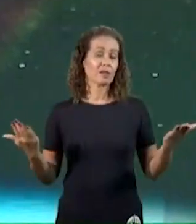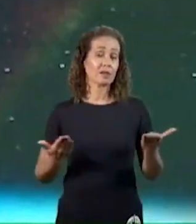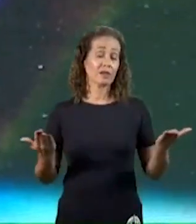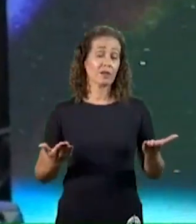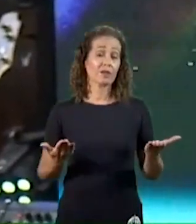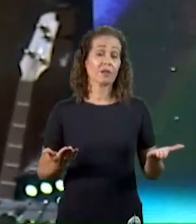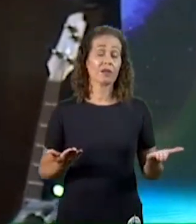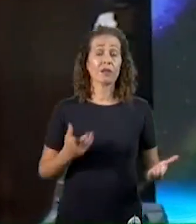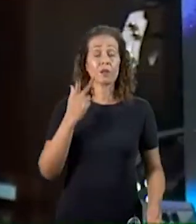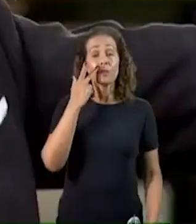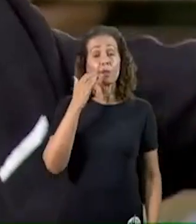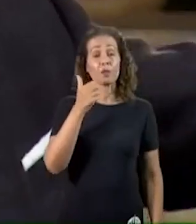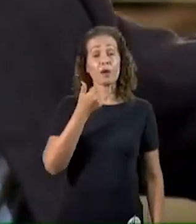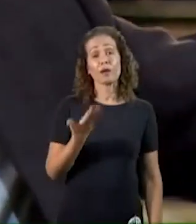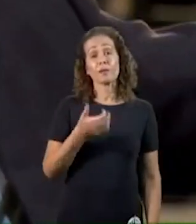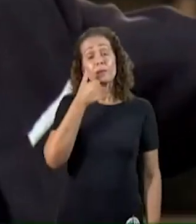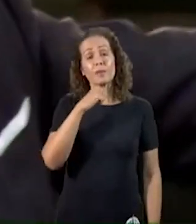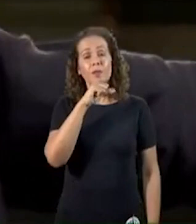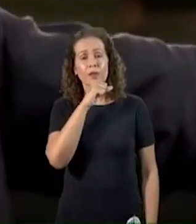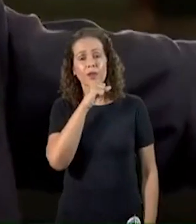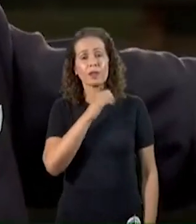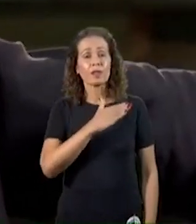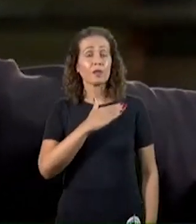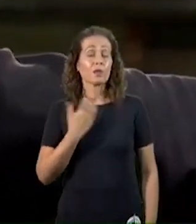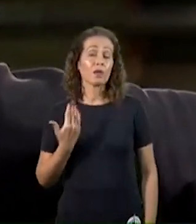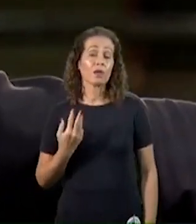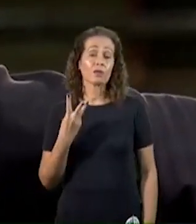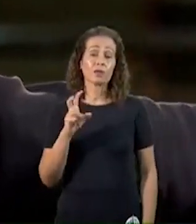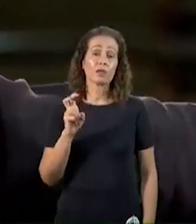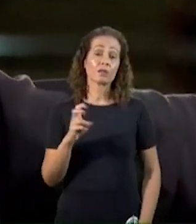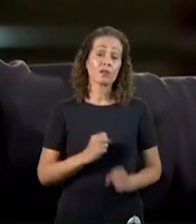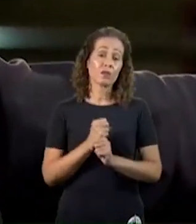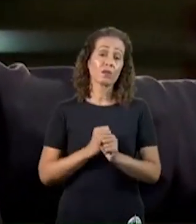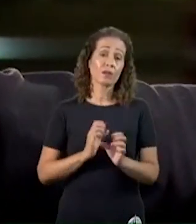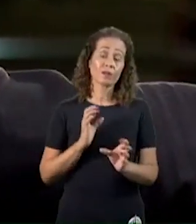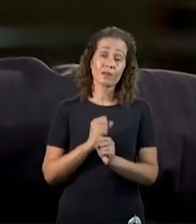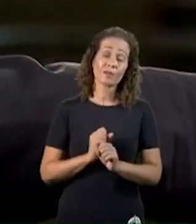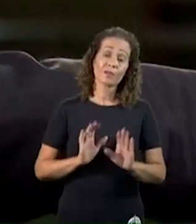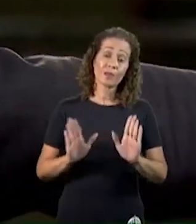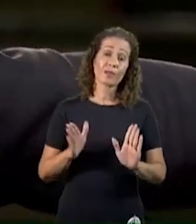meu pai. Meu pai e minha mãe morreram, tem 35 anos. Eu tenho notícia para dar para vocês, chocante. Meu pai está vivo.